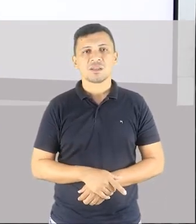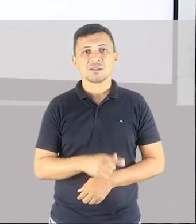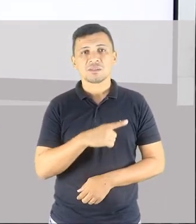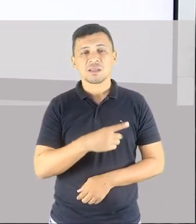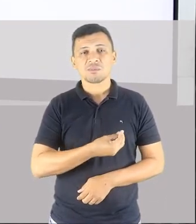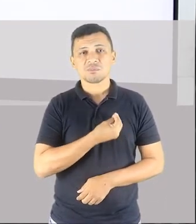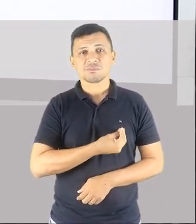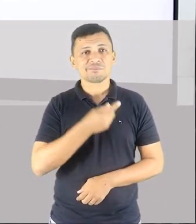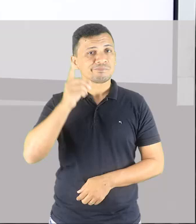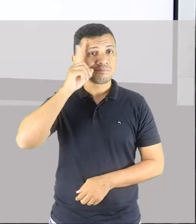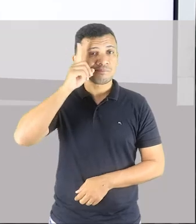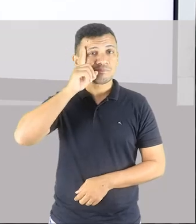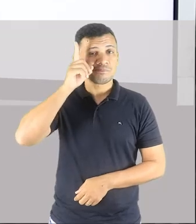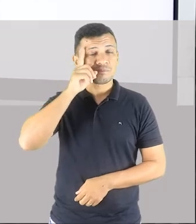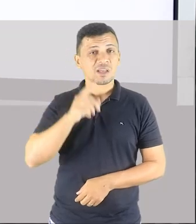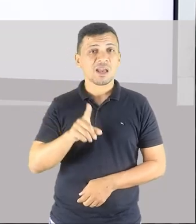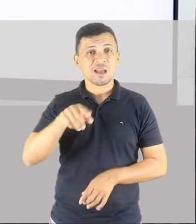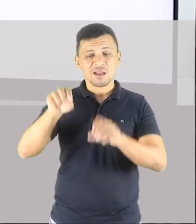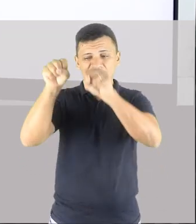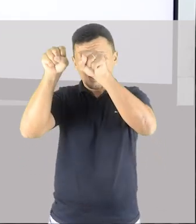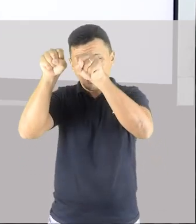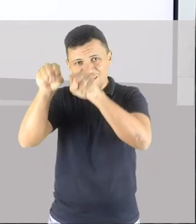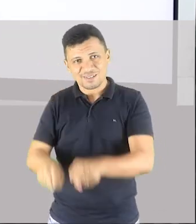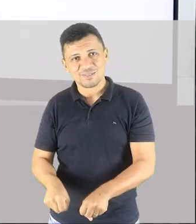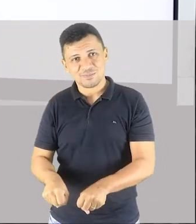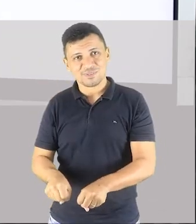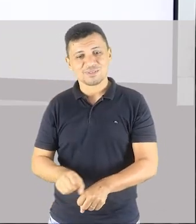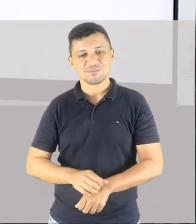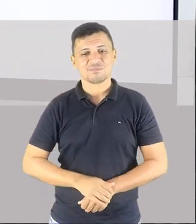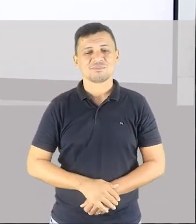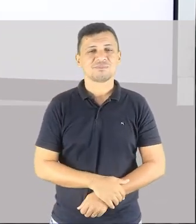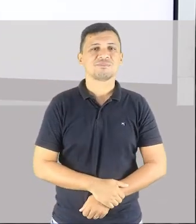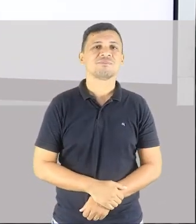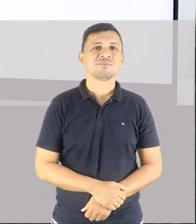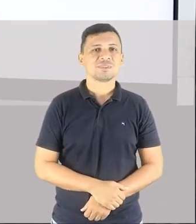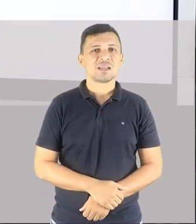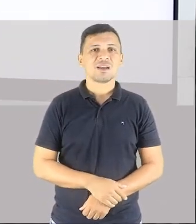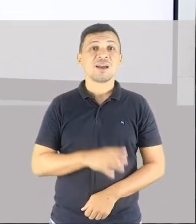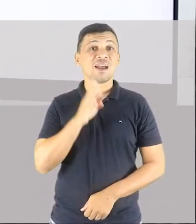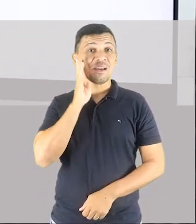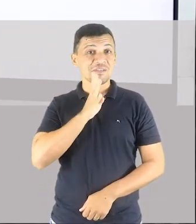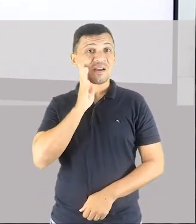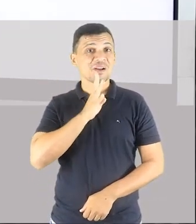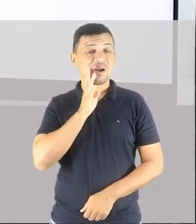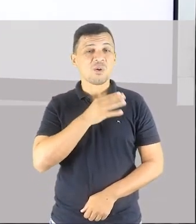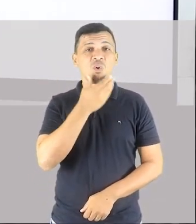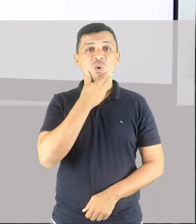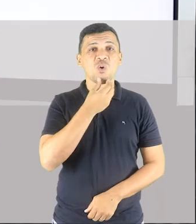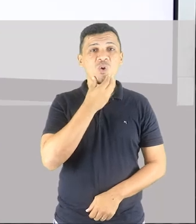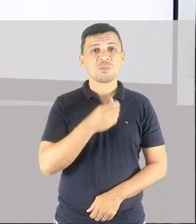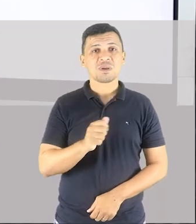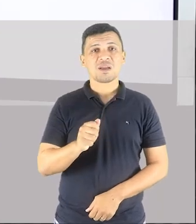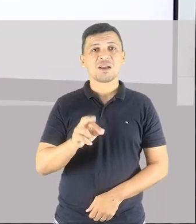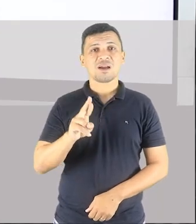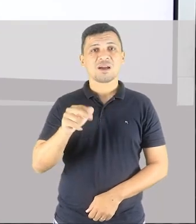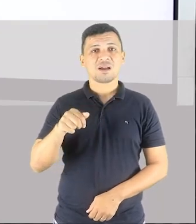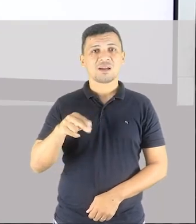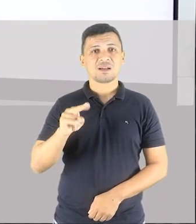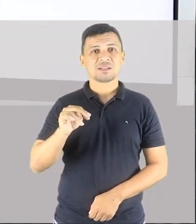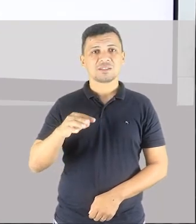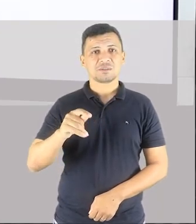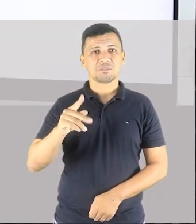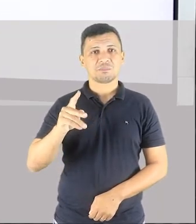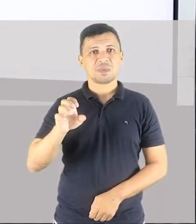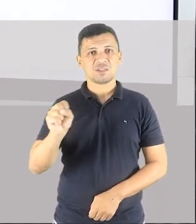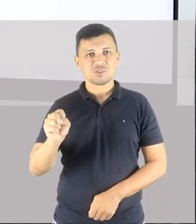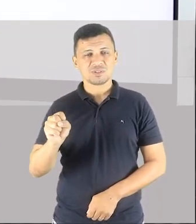presente no nosso dia a dia, são as alavancas. A alavanca é tão legal que Arquimedes disse assim, ó, me dê uma alavanca